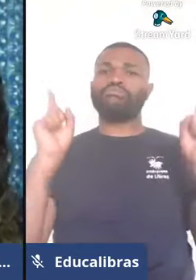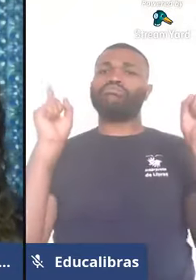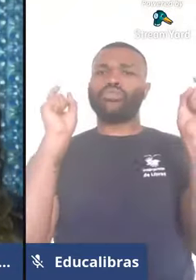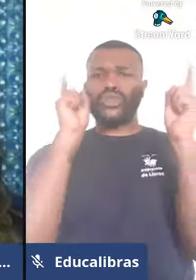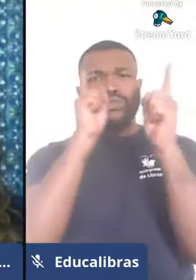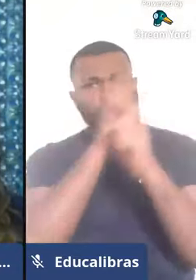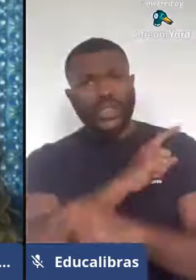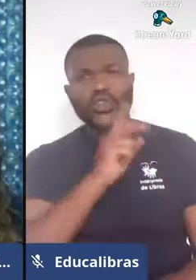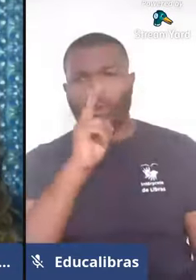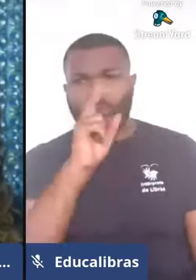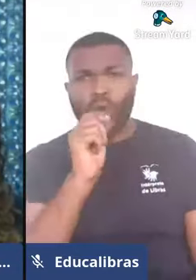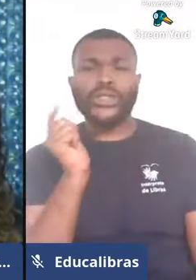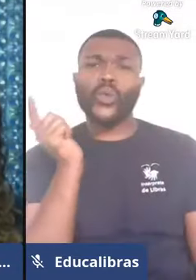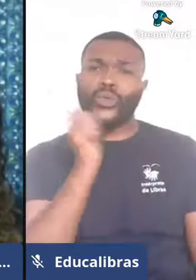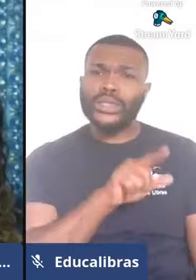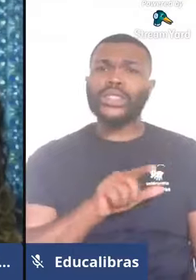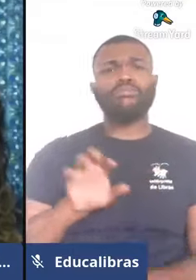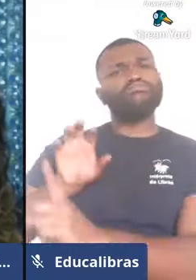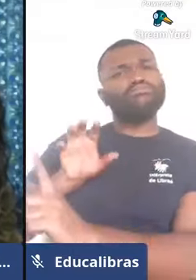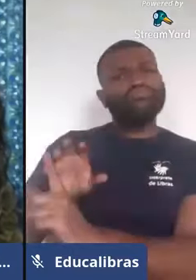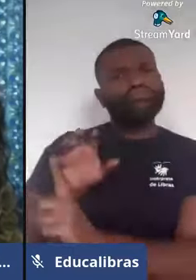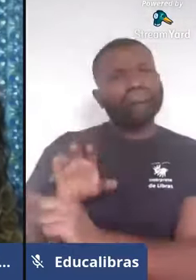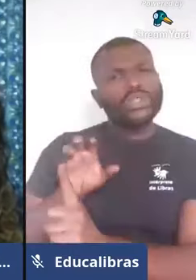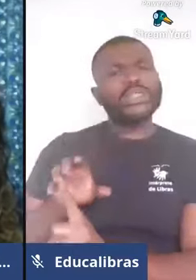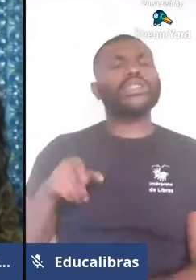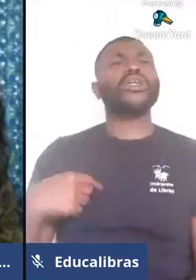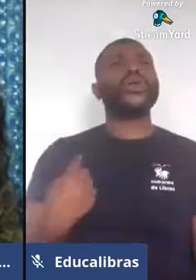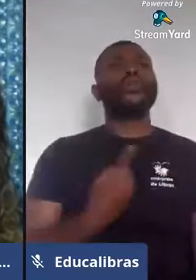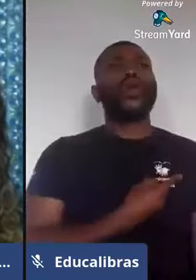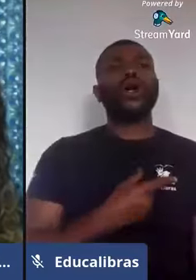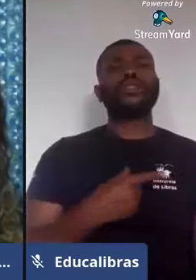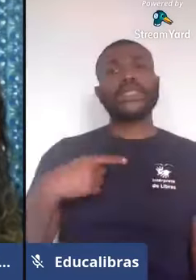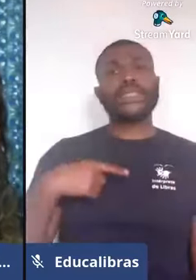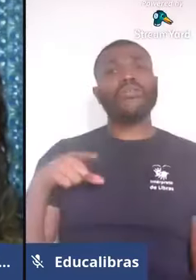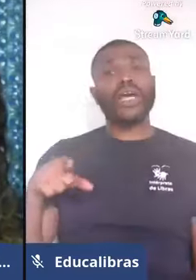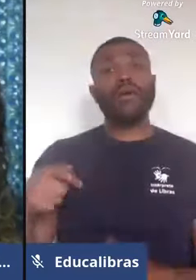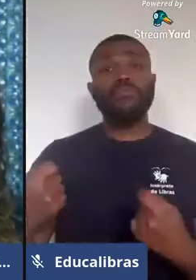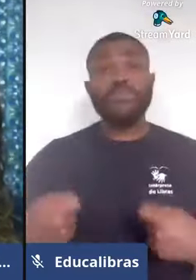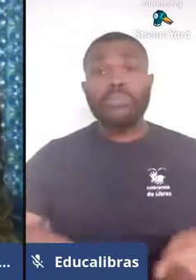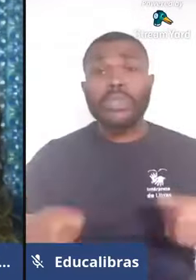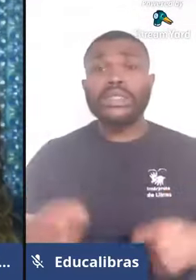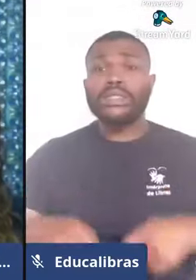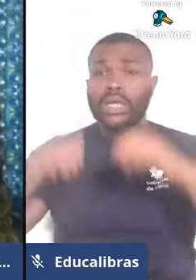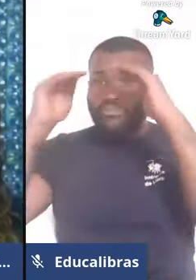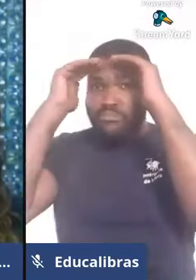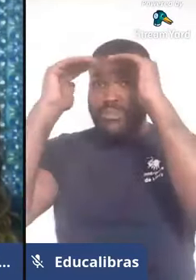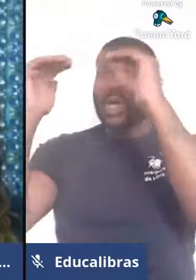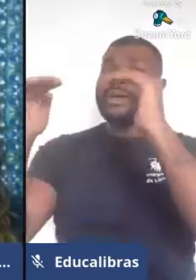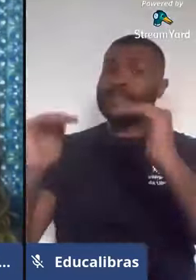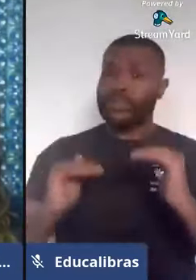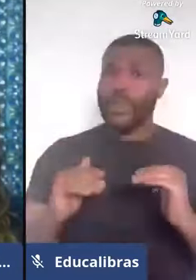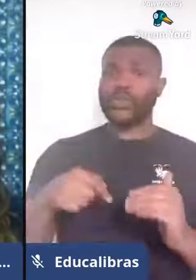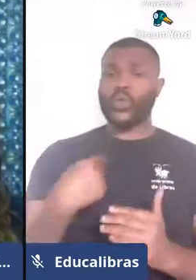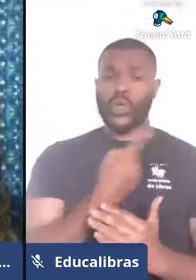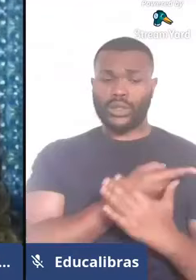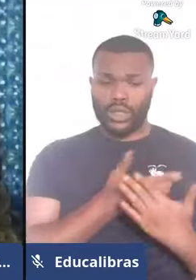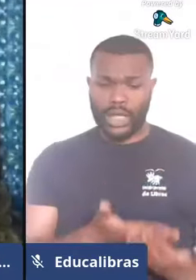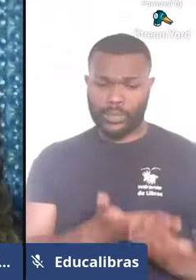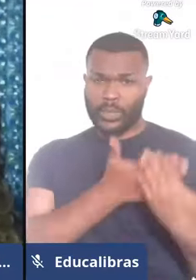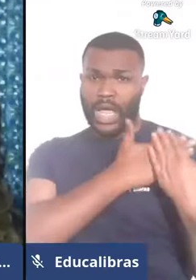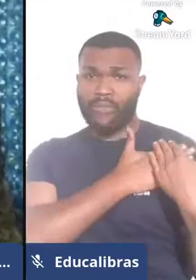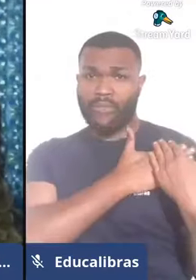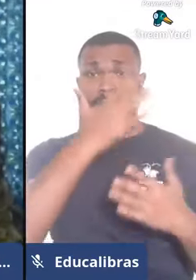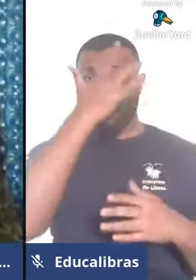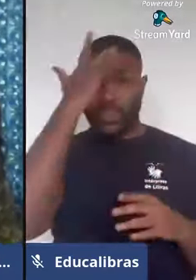força para convencer que a gente estava ali e que a gente precisava ser respeitado nesse papel de promover de que a pessoa com deficiência era